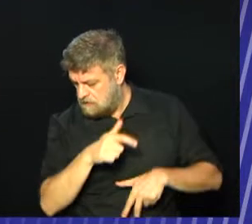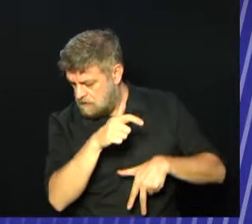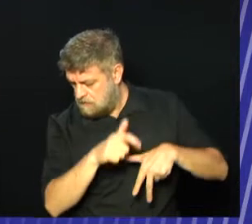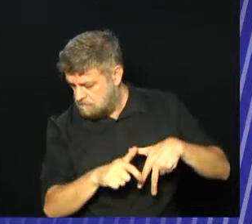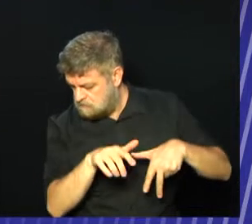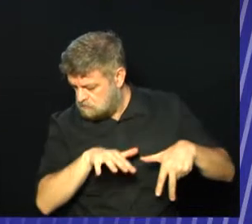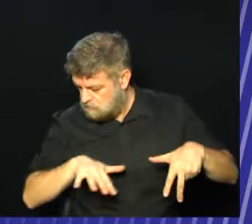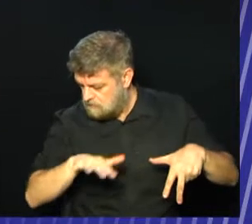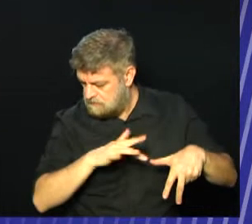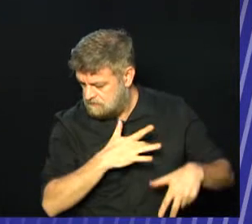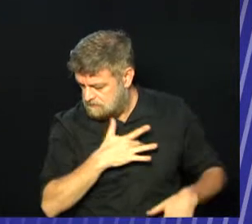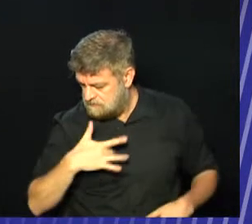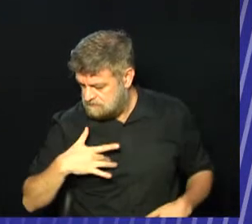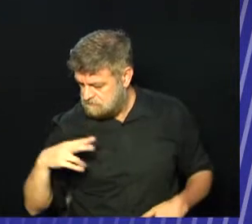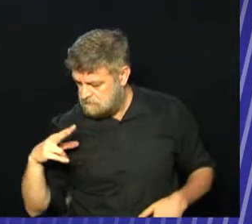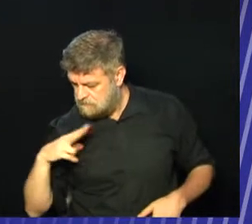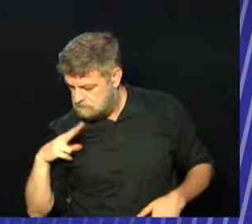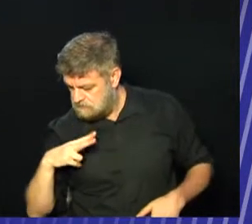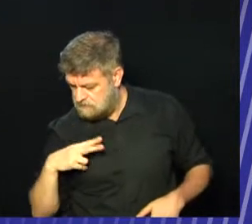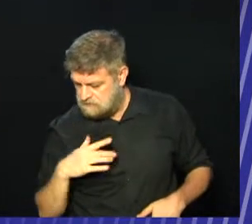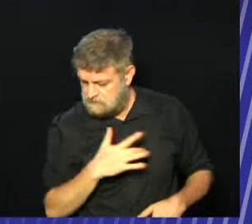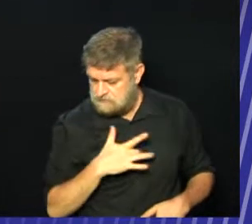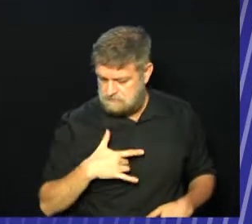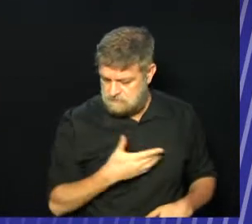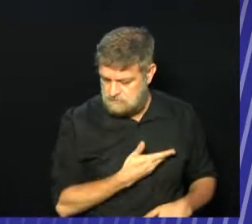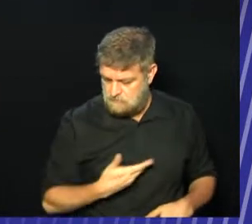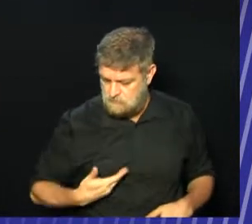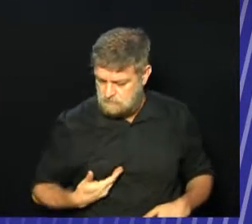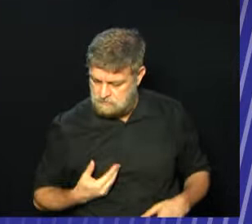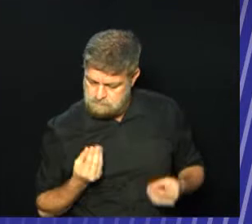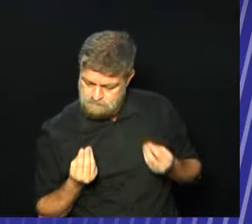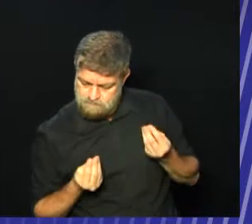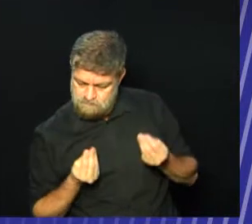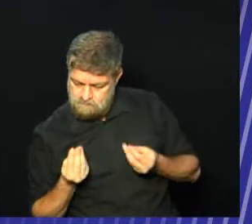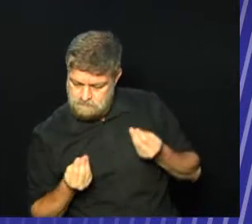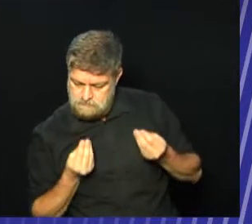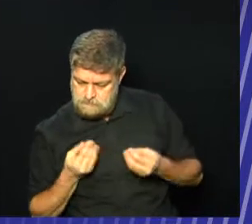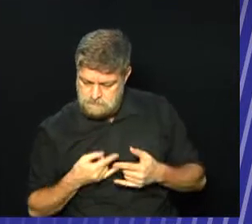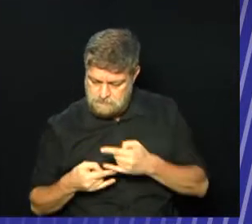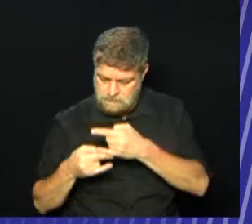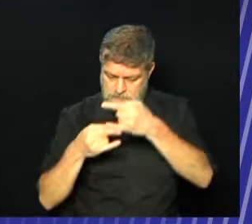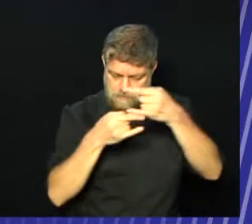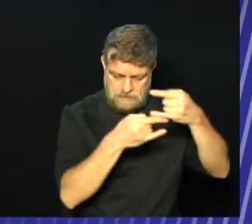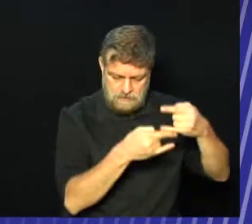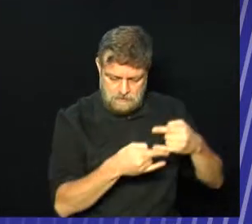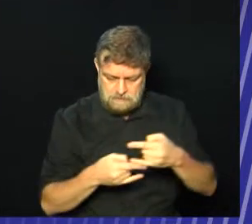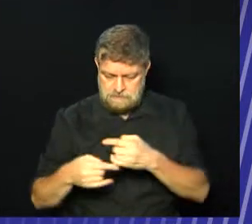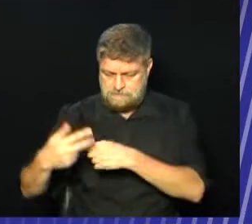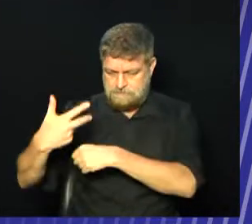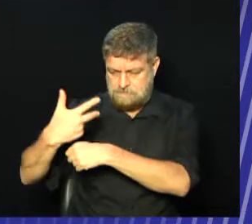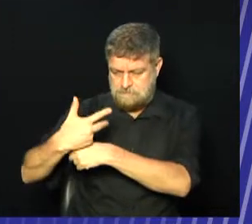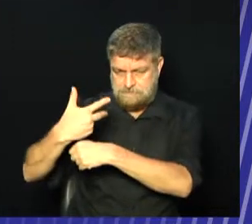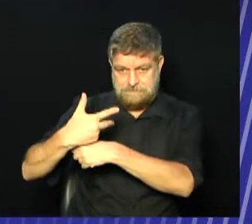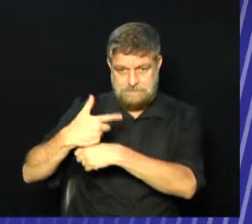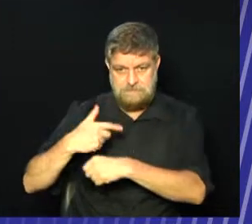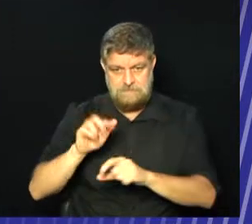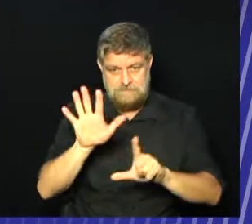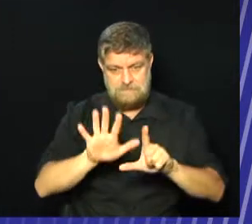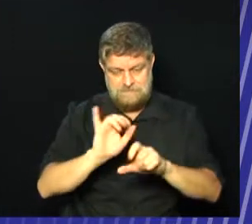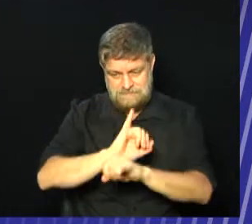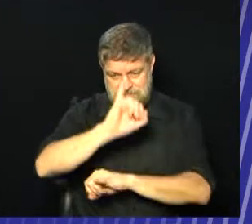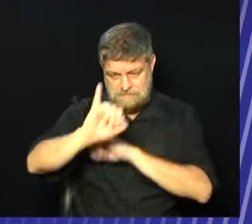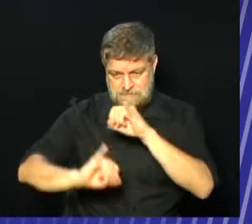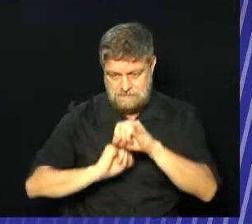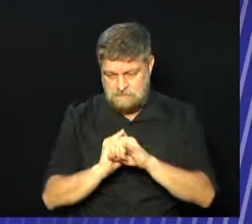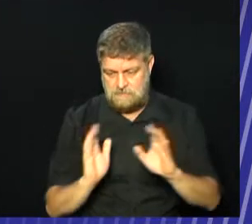saúde privada e pública. A gente fez algumas lives. Então, hoje, uma coisa que a gente aprendeu na época de